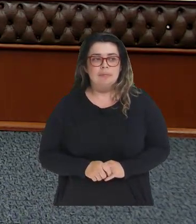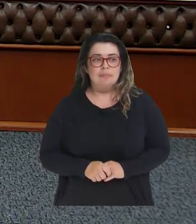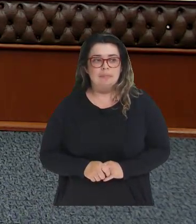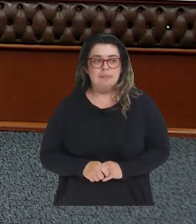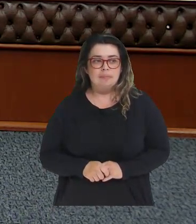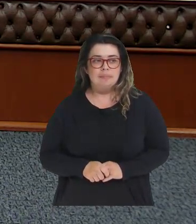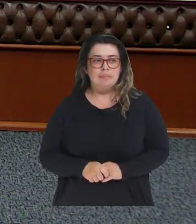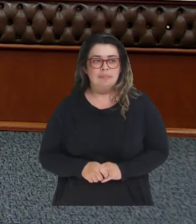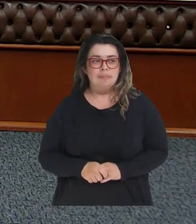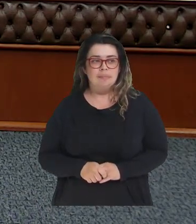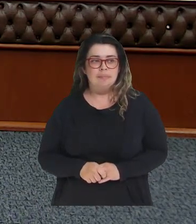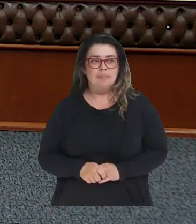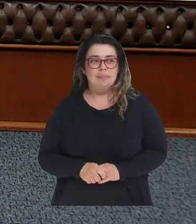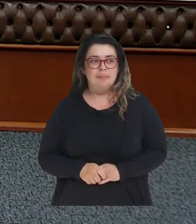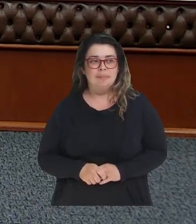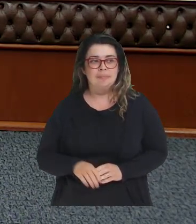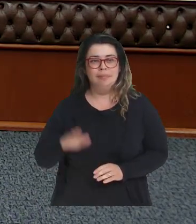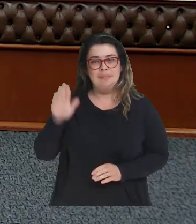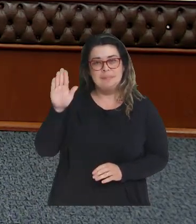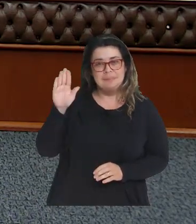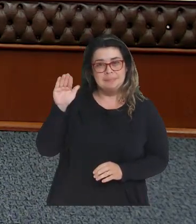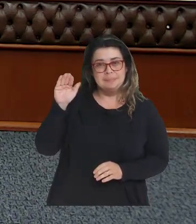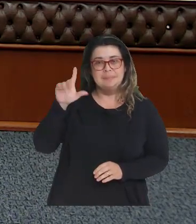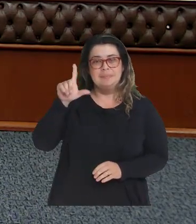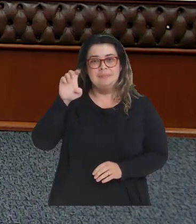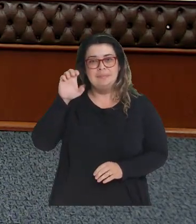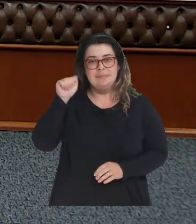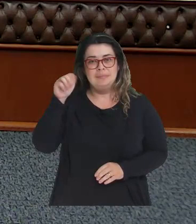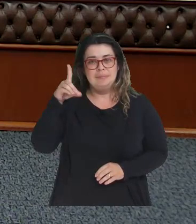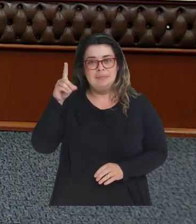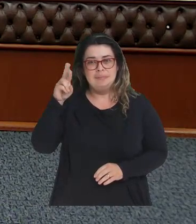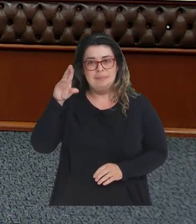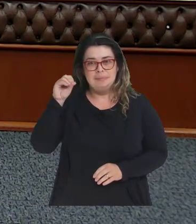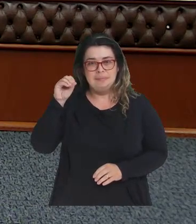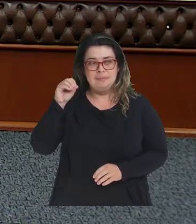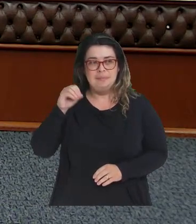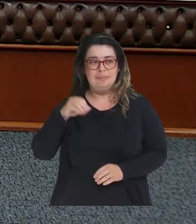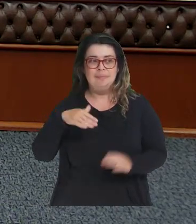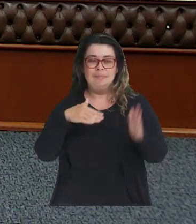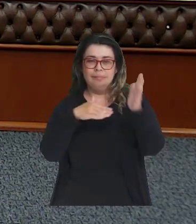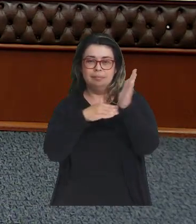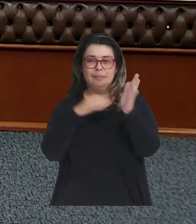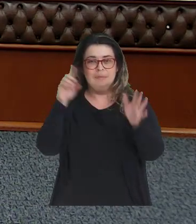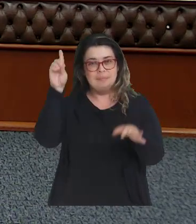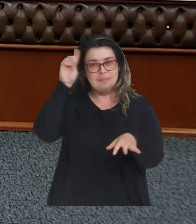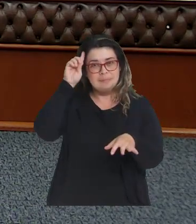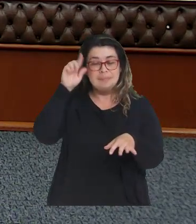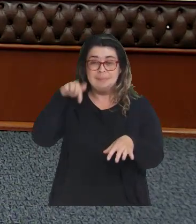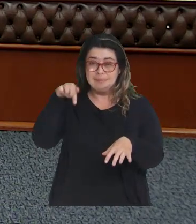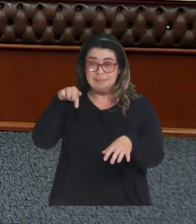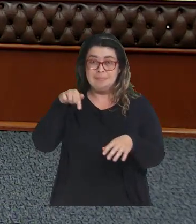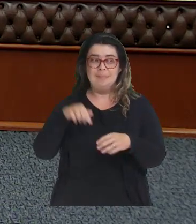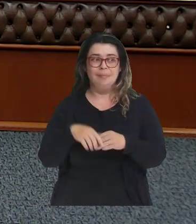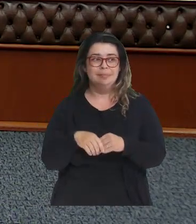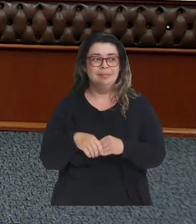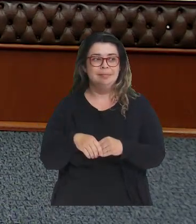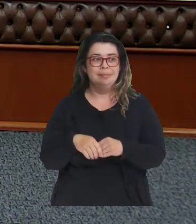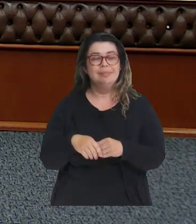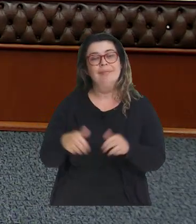nos despedir do Leandro. Hoje é o último dia do nosso procurador aqui na casa. Está indo para o lado da